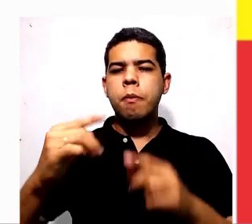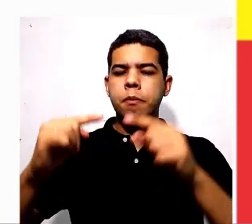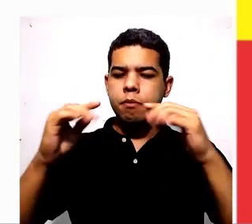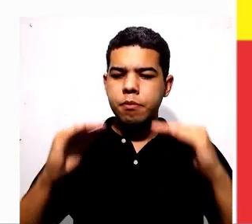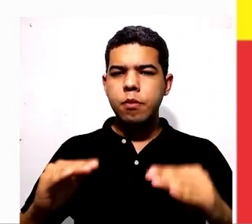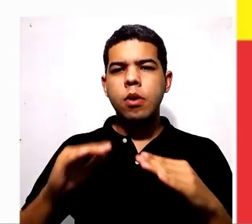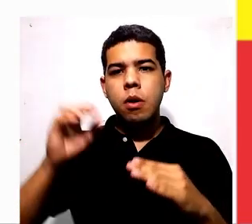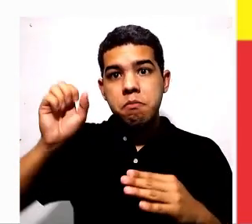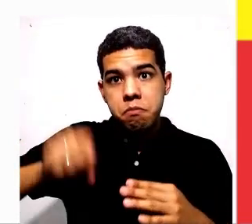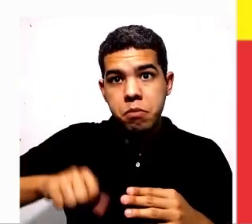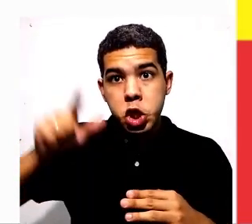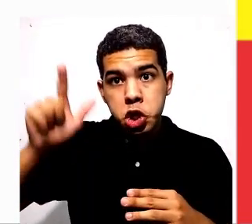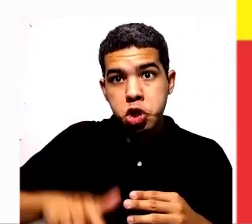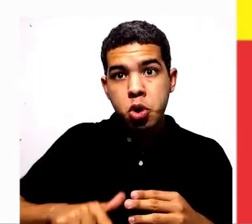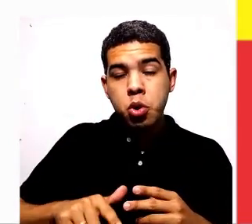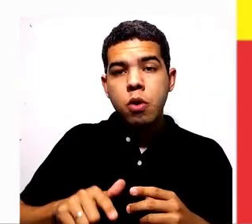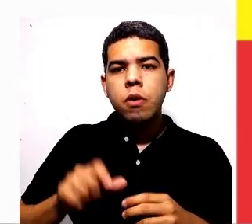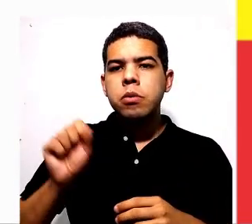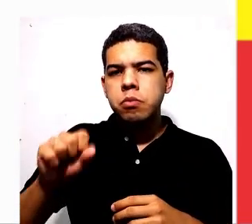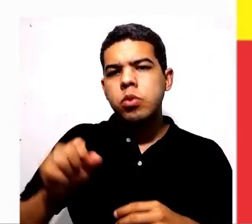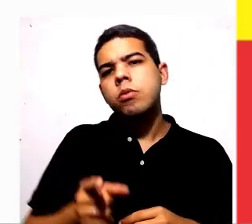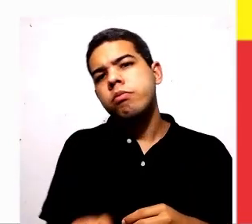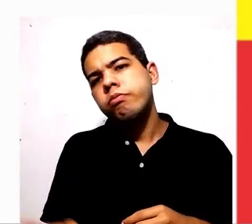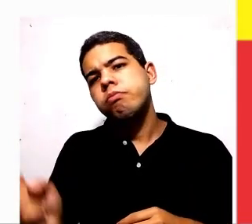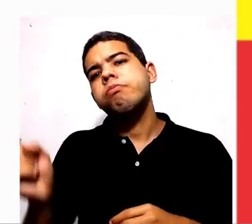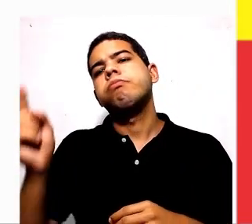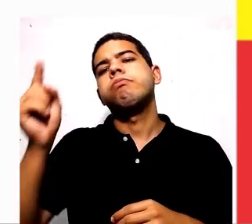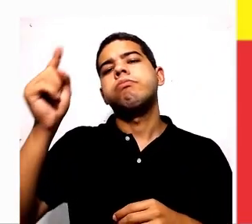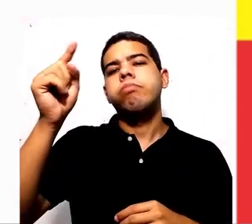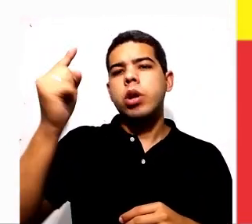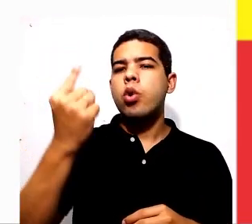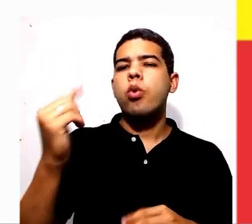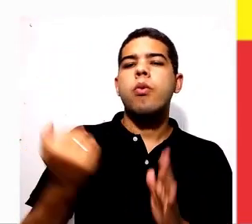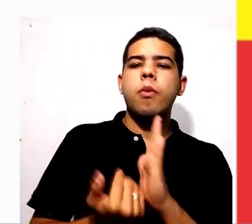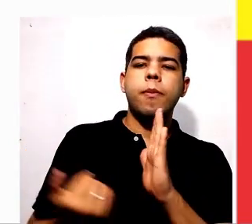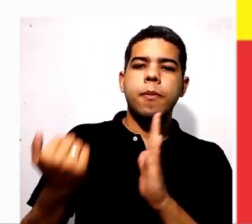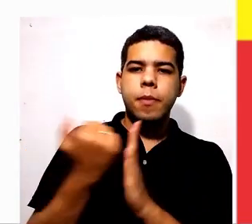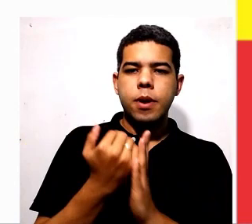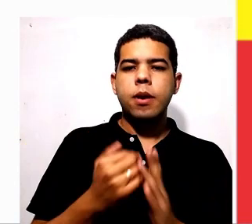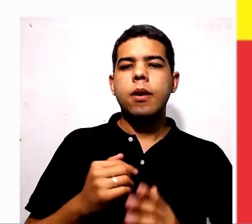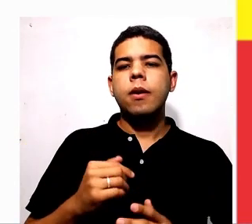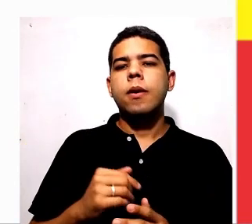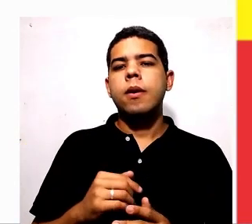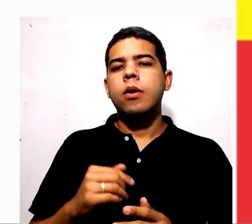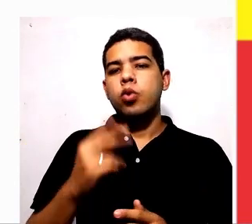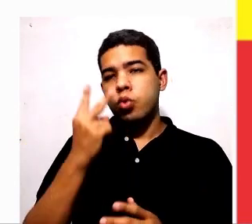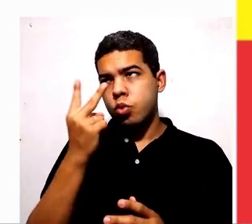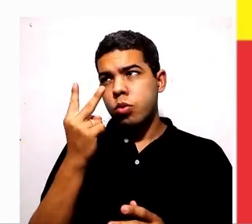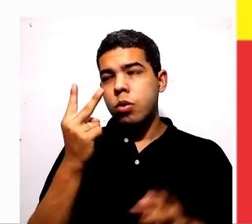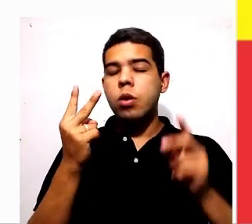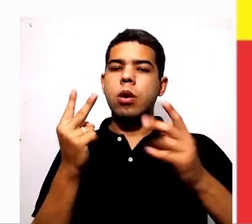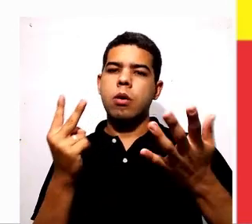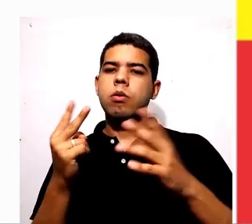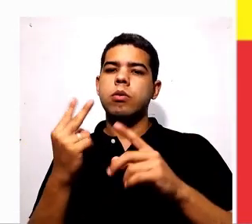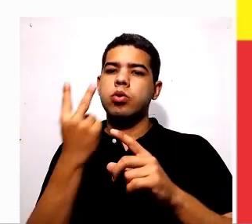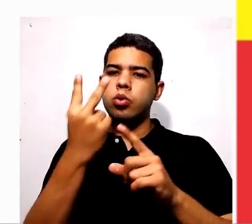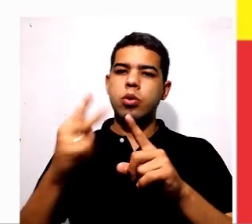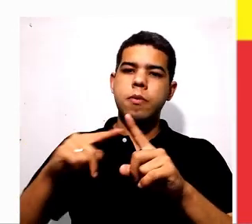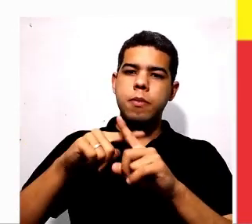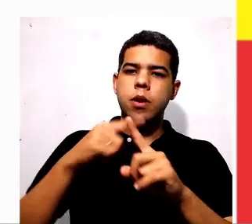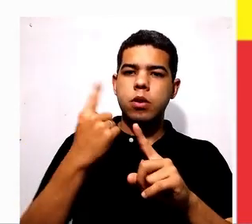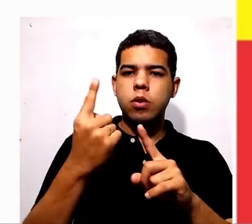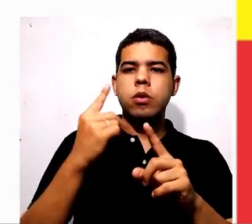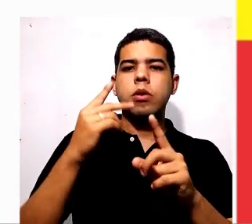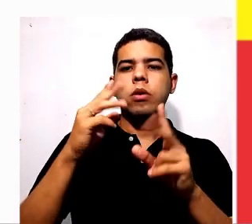4, e vai para baixo, vai construir mais uma figura? Sim, então adiciona mais 1. N, nesse caso a gente viu que foi 2, 2 mais